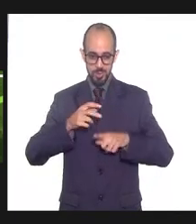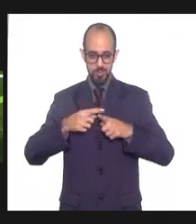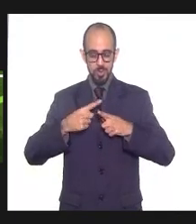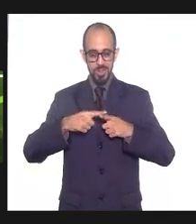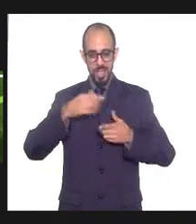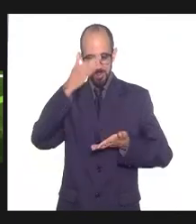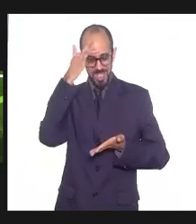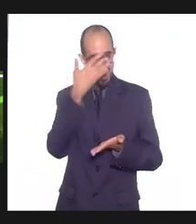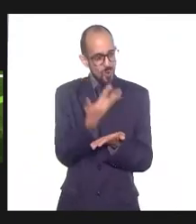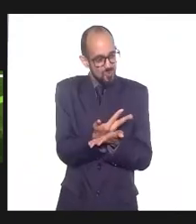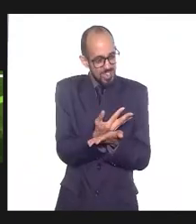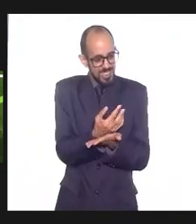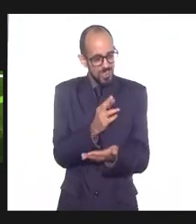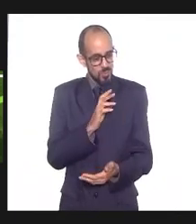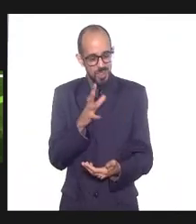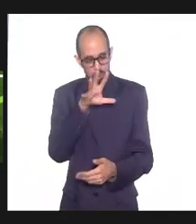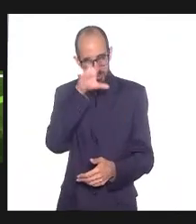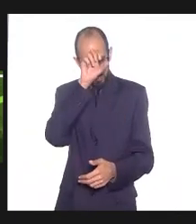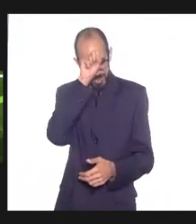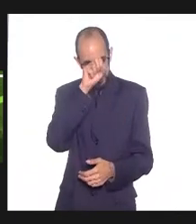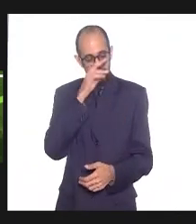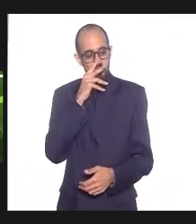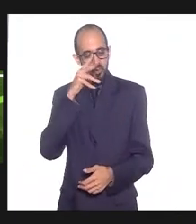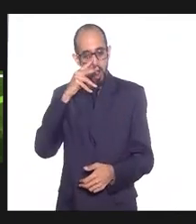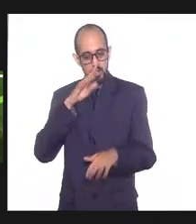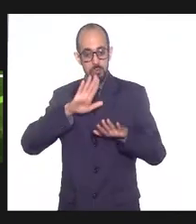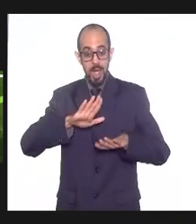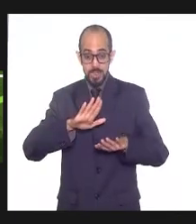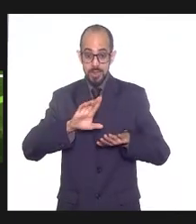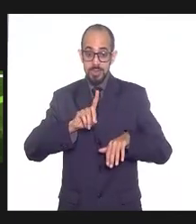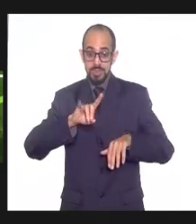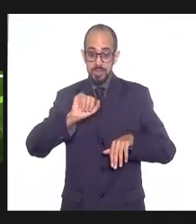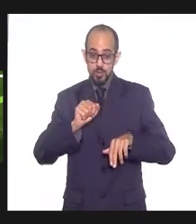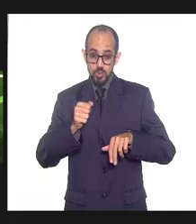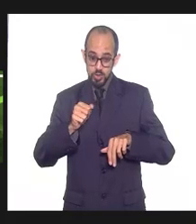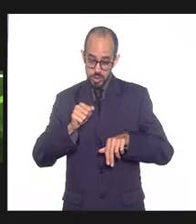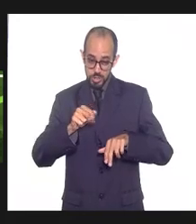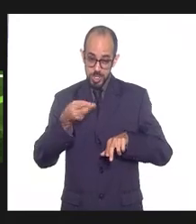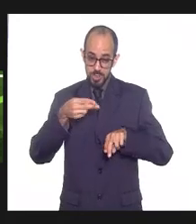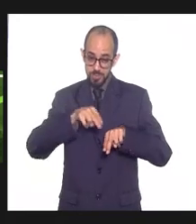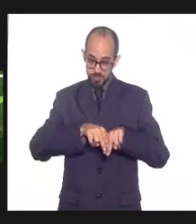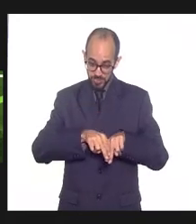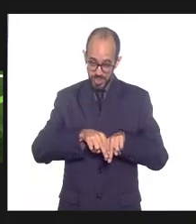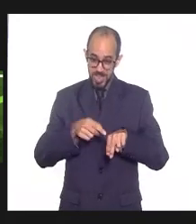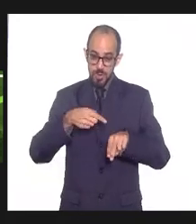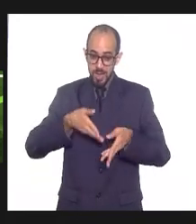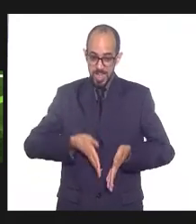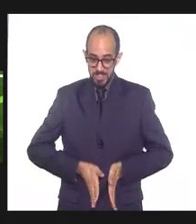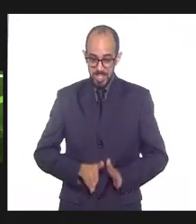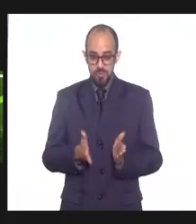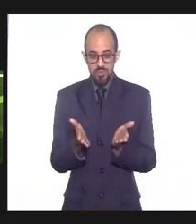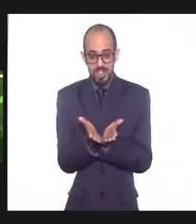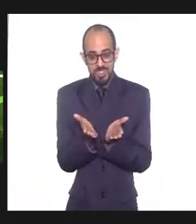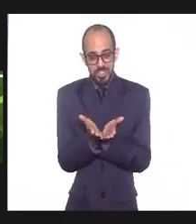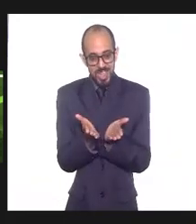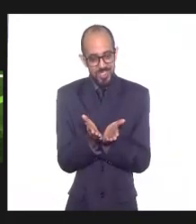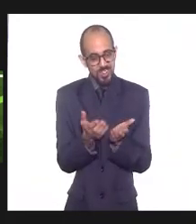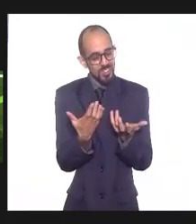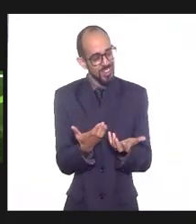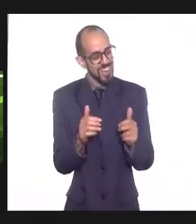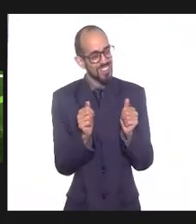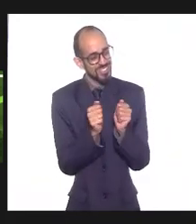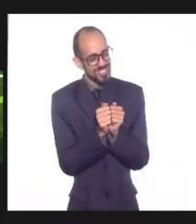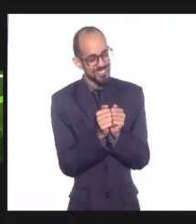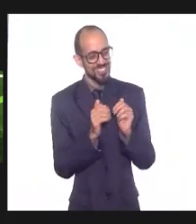que seria impossível. Mas se um dia, na outra encarnação, vier evangélico, gostaria muito de pertencer à igreja